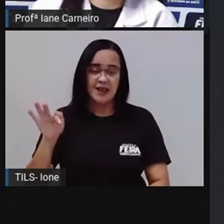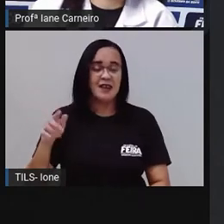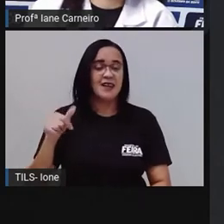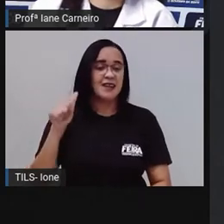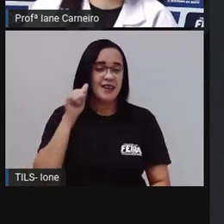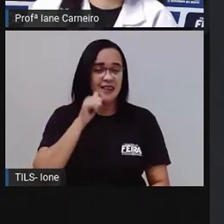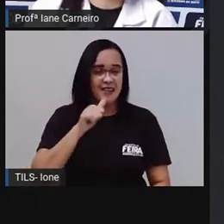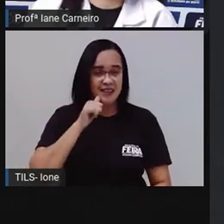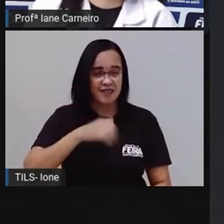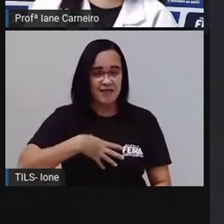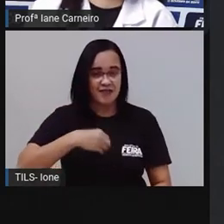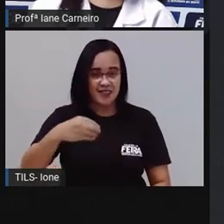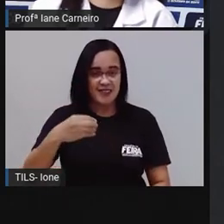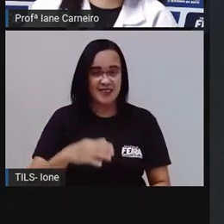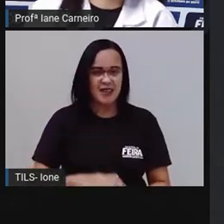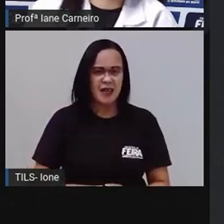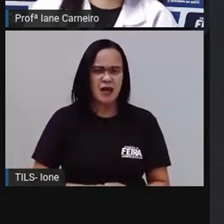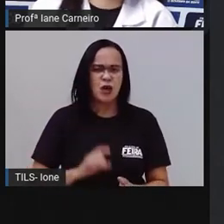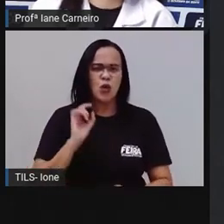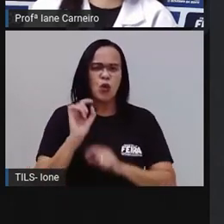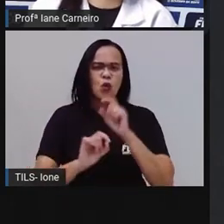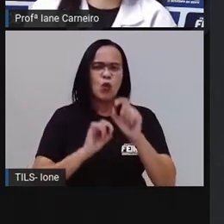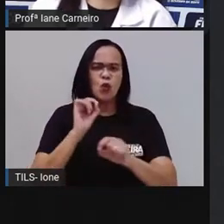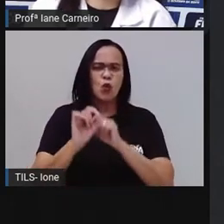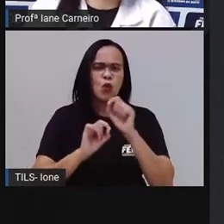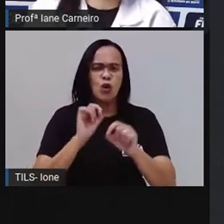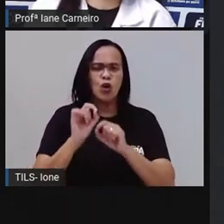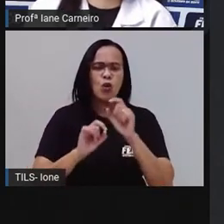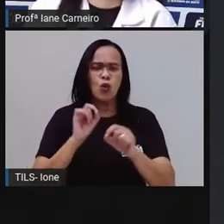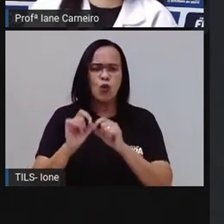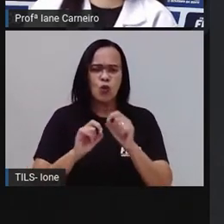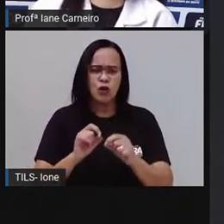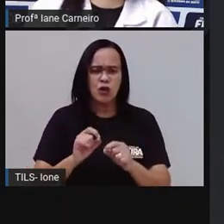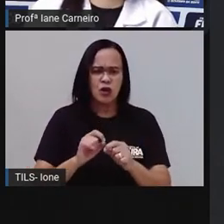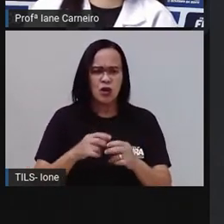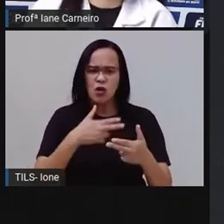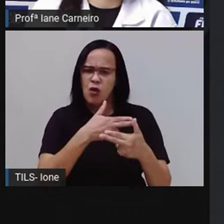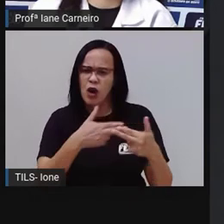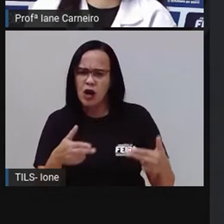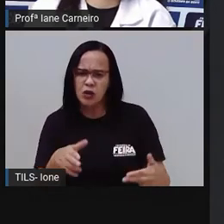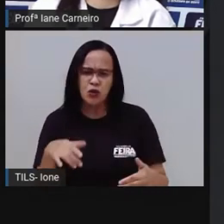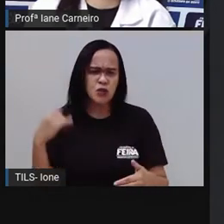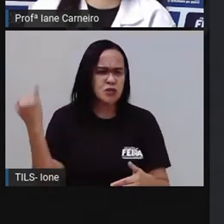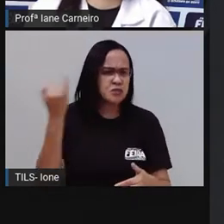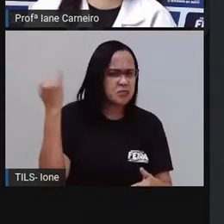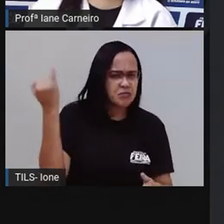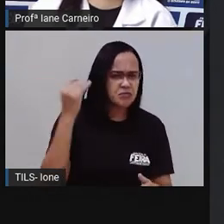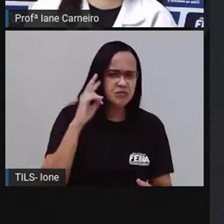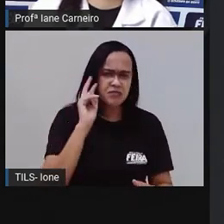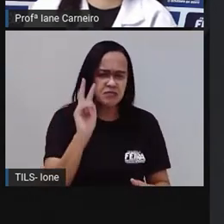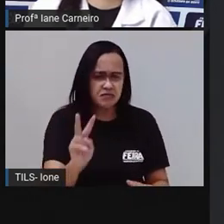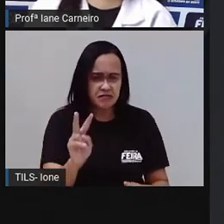coisa interessante. Você vê primeiro em formiga, só depois em elefante.